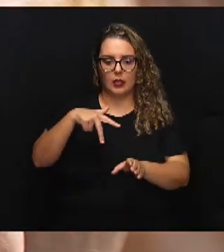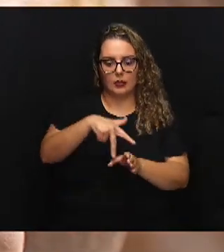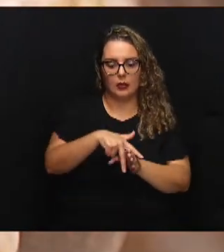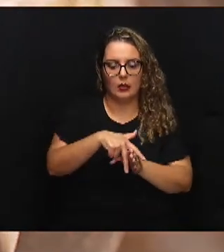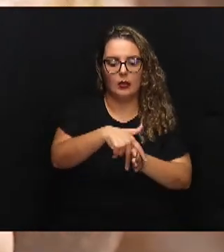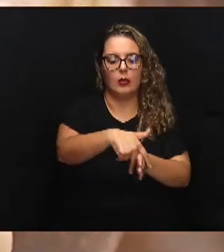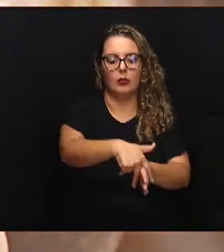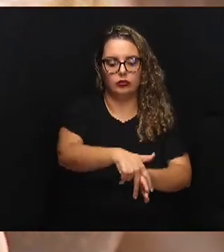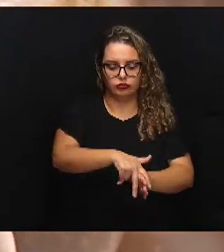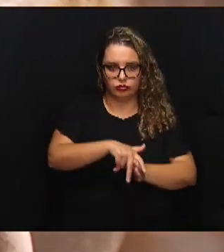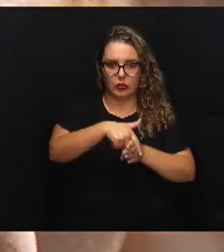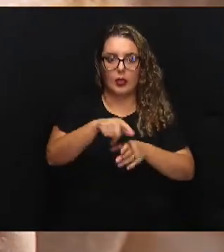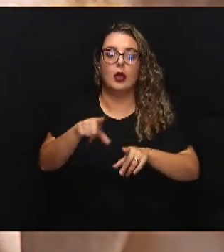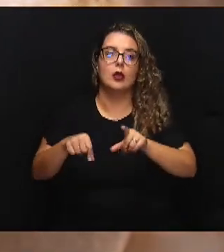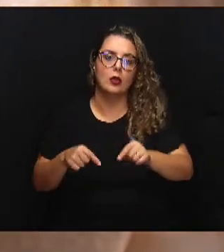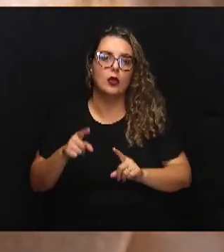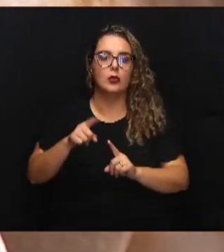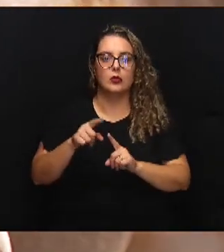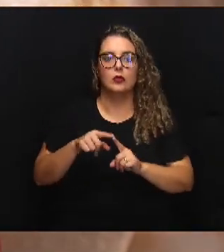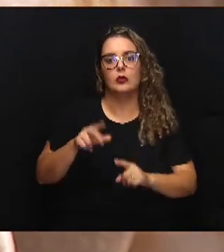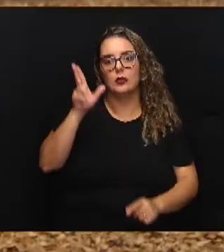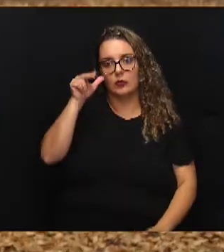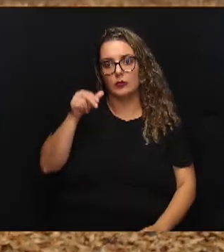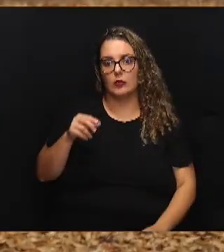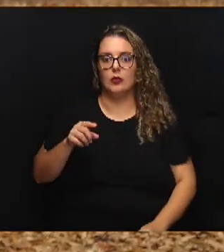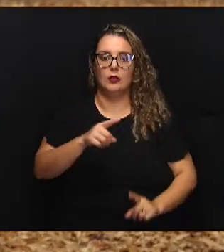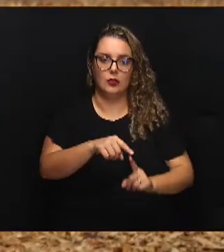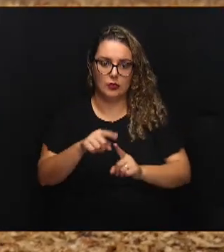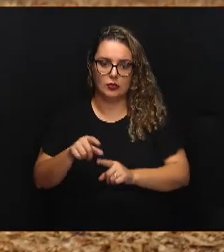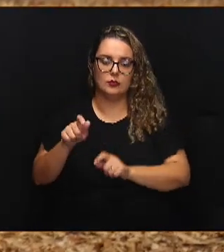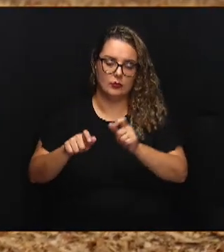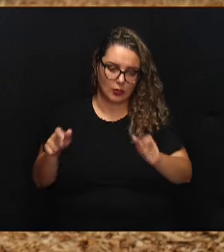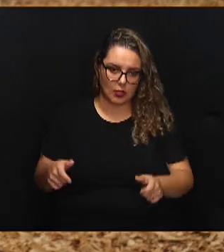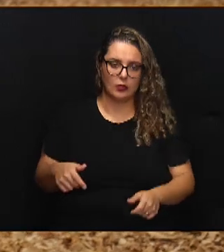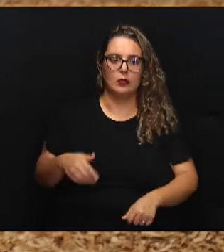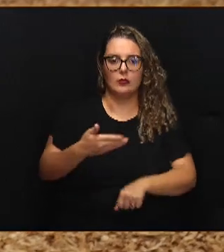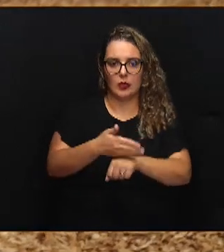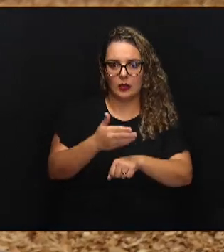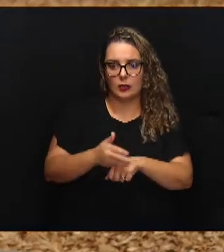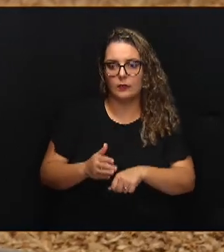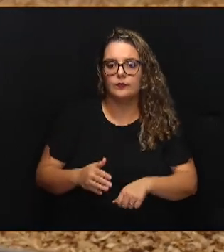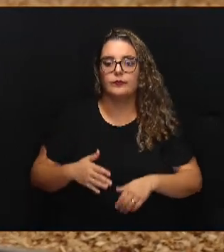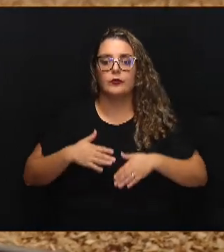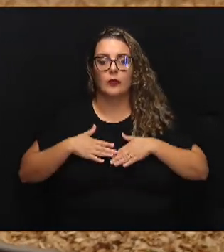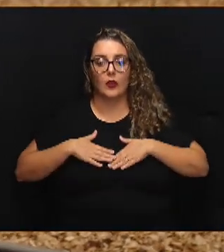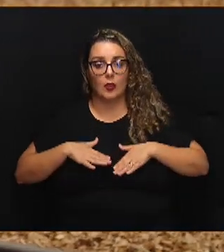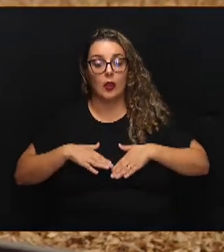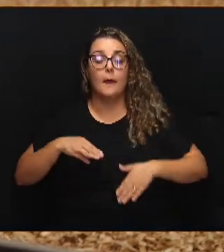depende, a gente escolhe o tipo de cavalo para o tipo de praticante. A gente preza mesmo pela mansidão, como eu